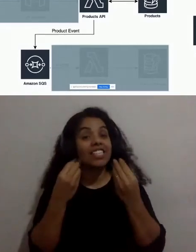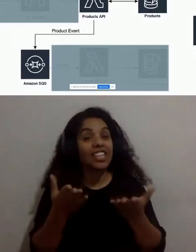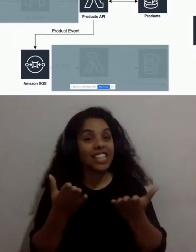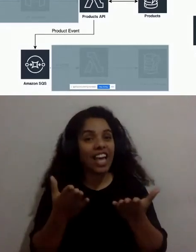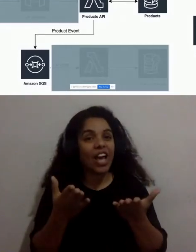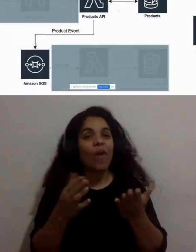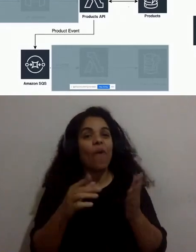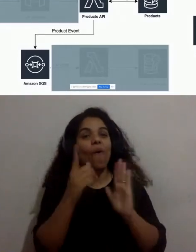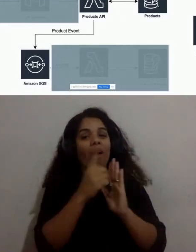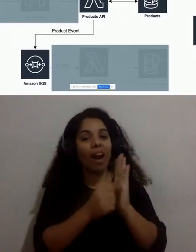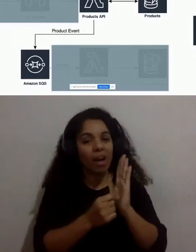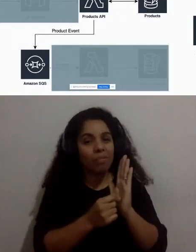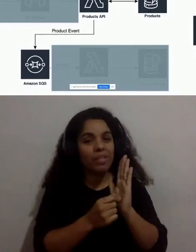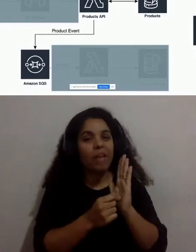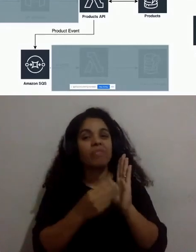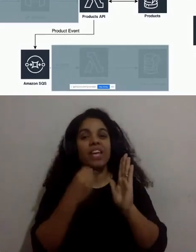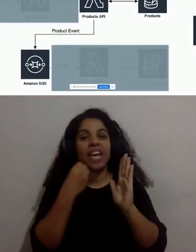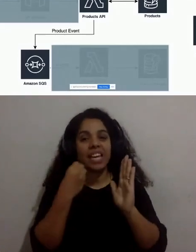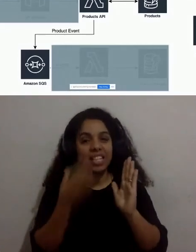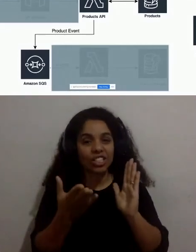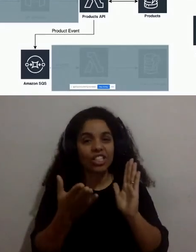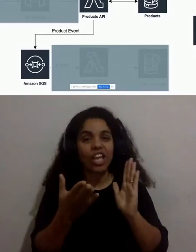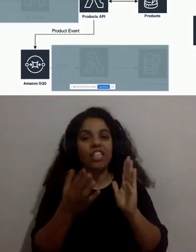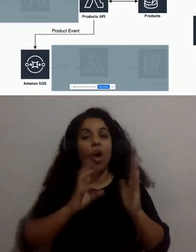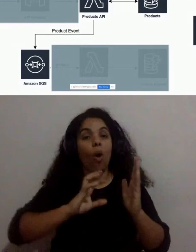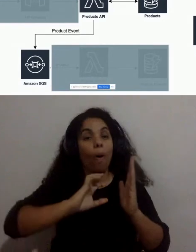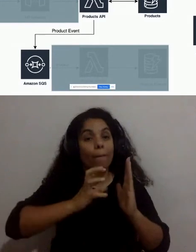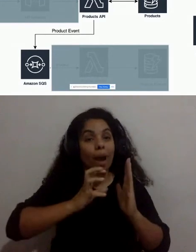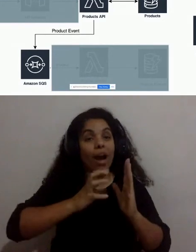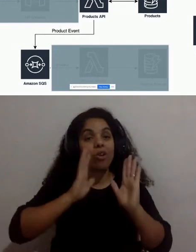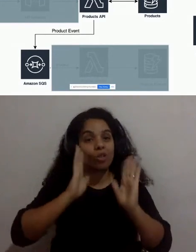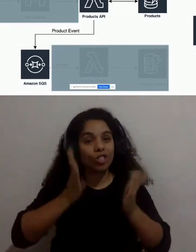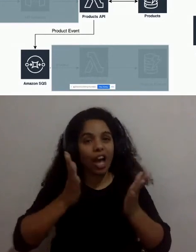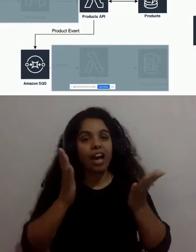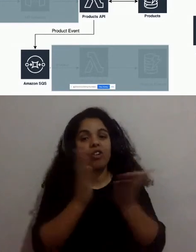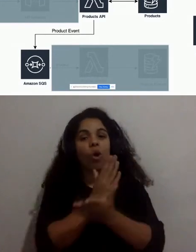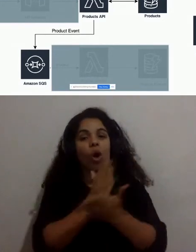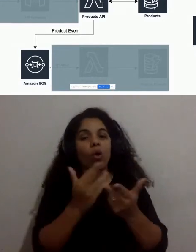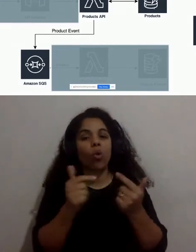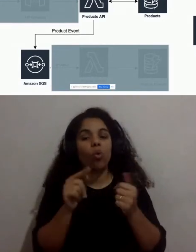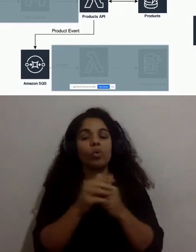um Lambda, ele te deu um banco já com alguns